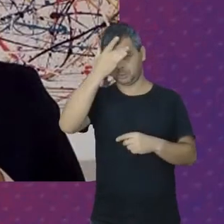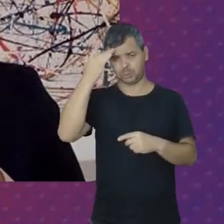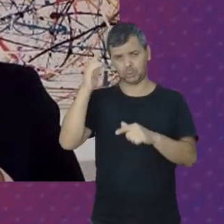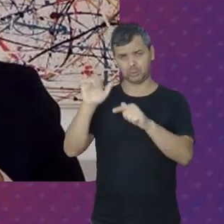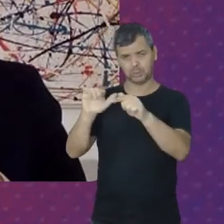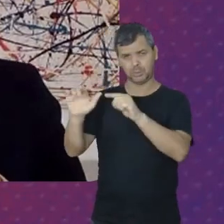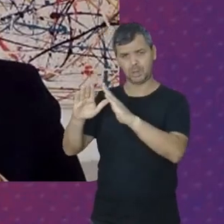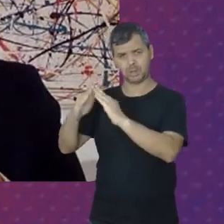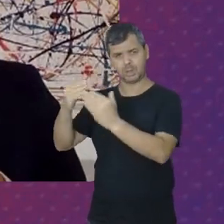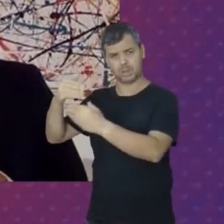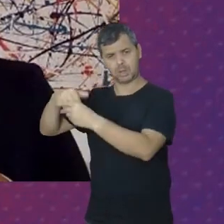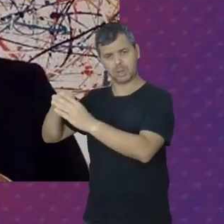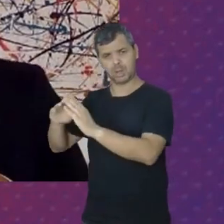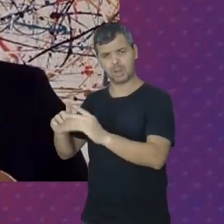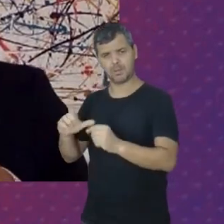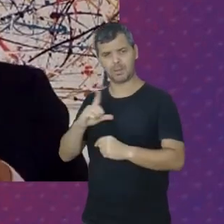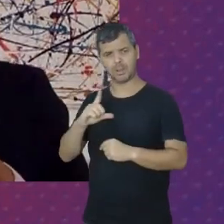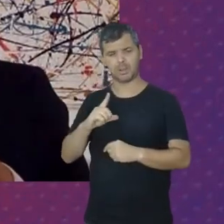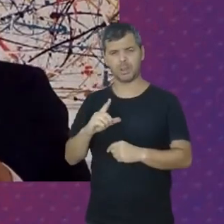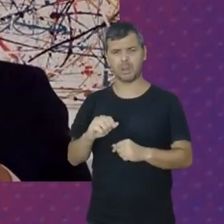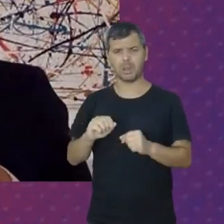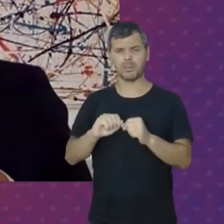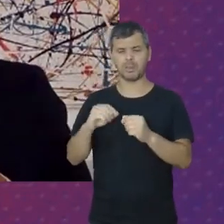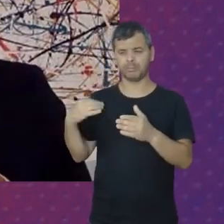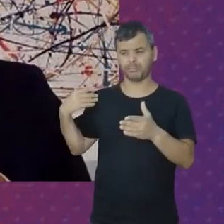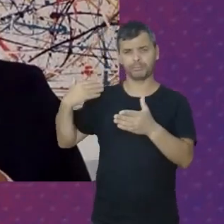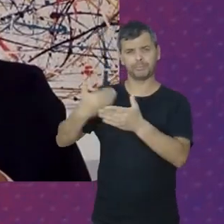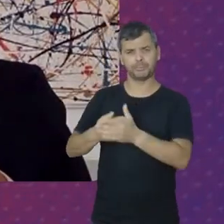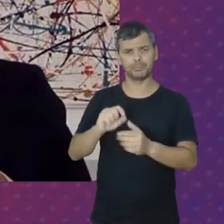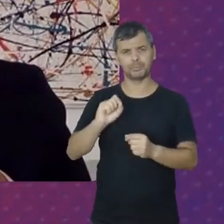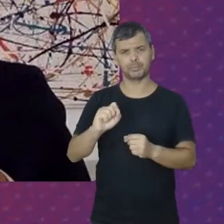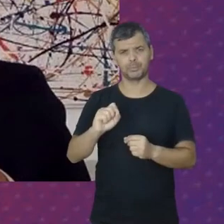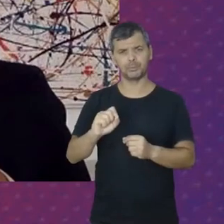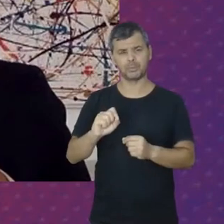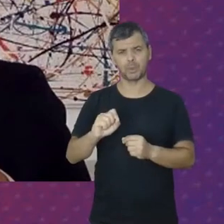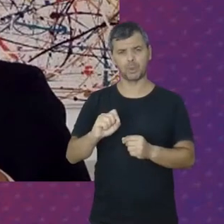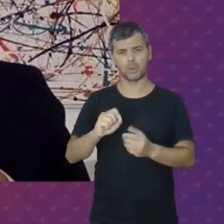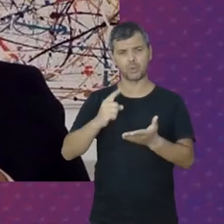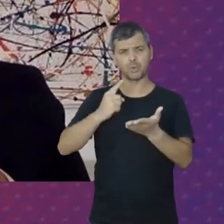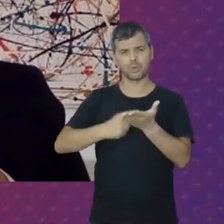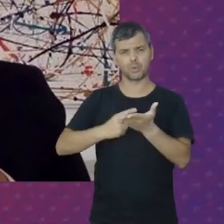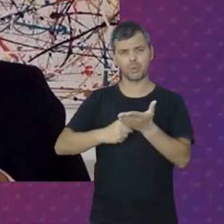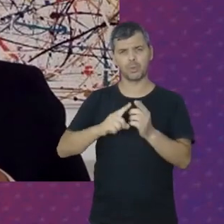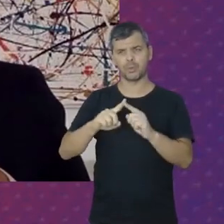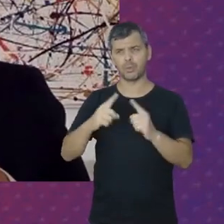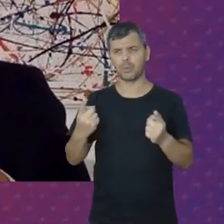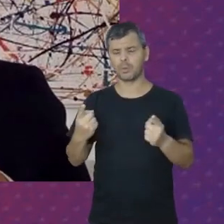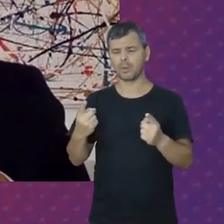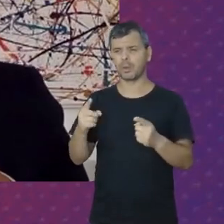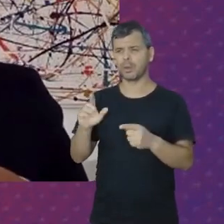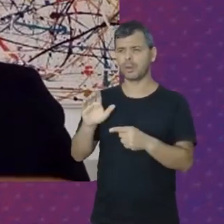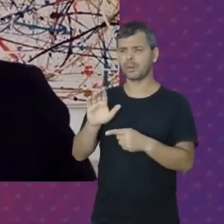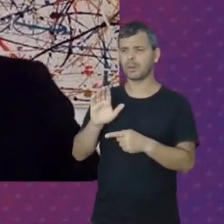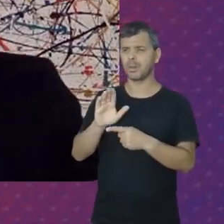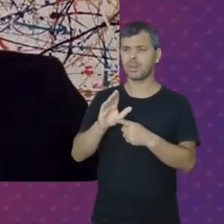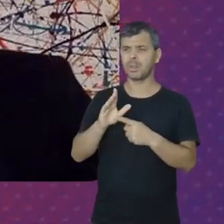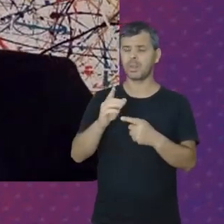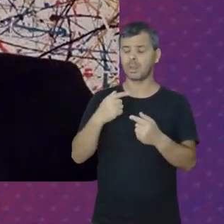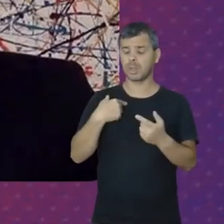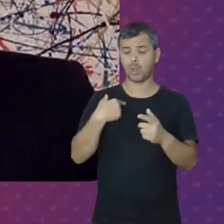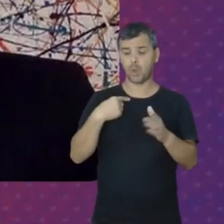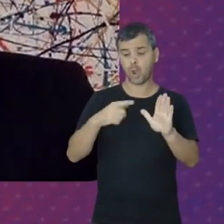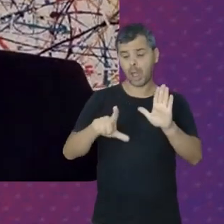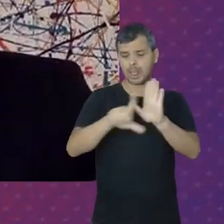trabalhadoras domésticas. Tem havido, historicamente, um pacto implícito em favor da violação da